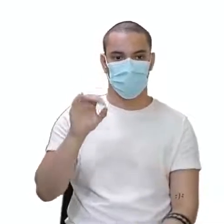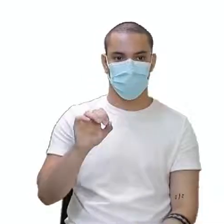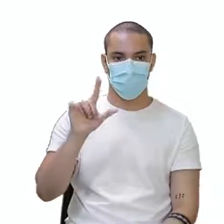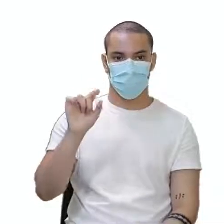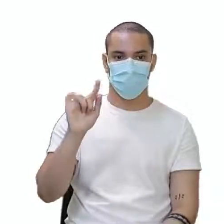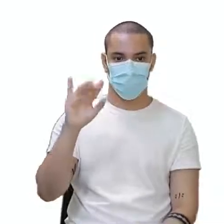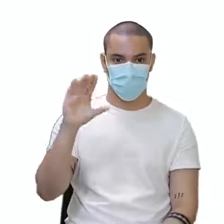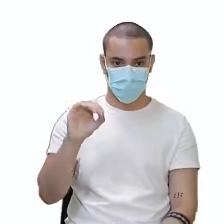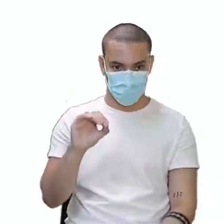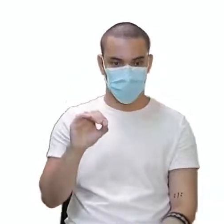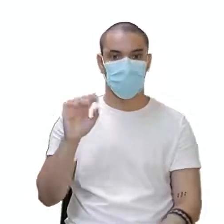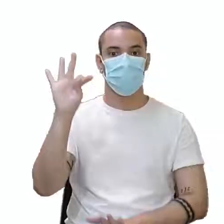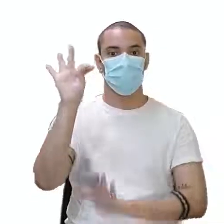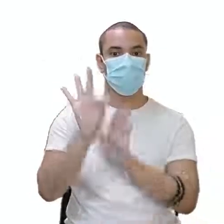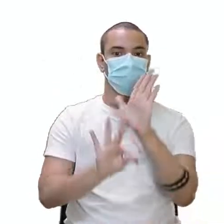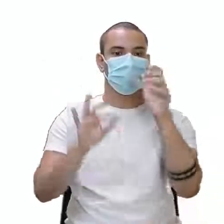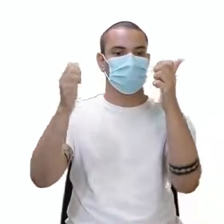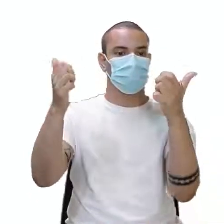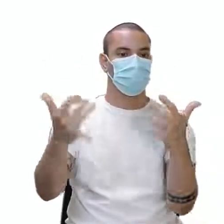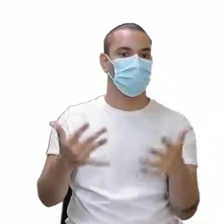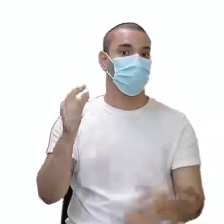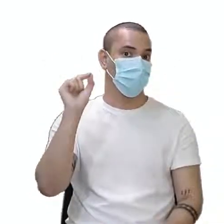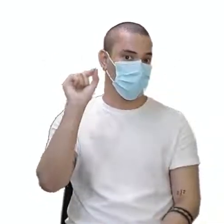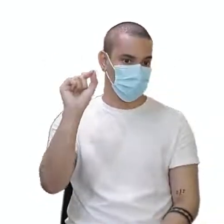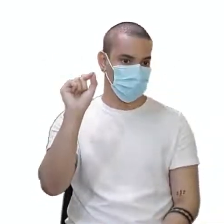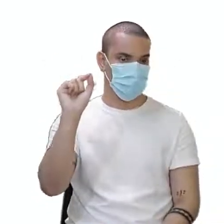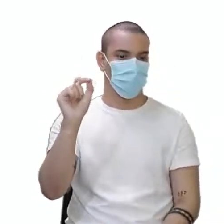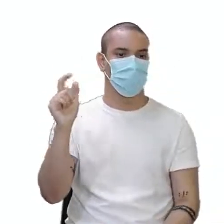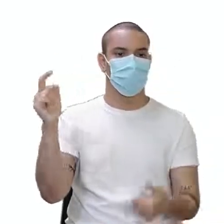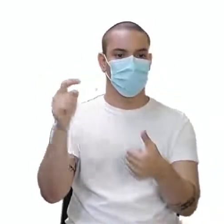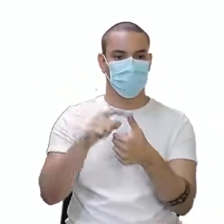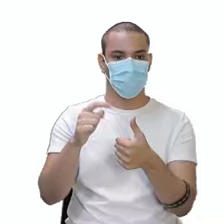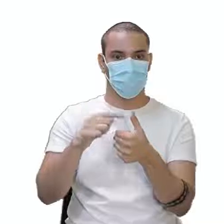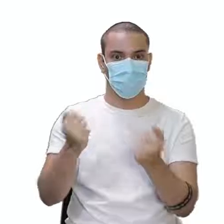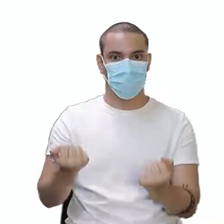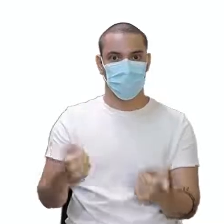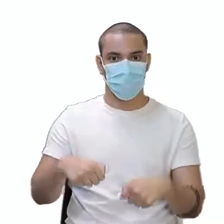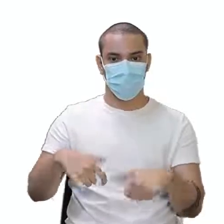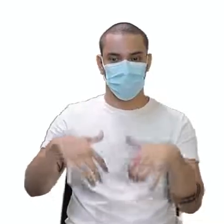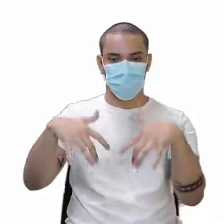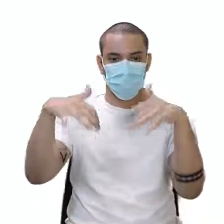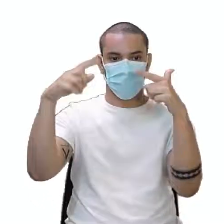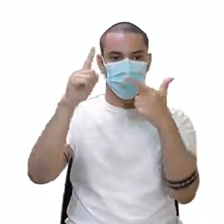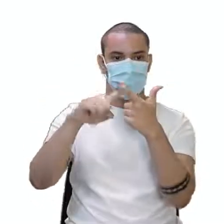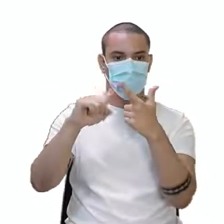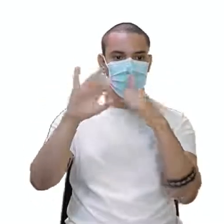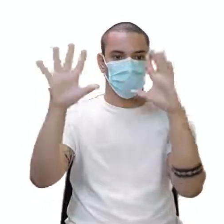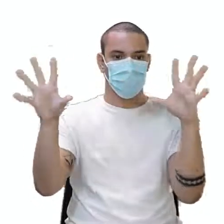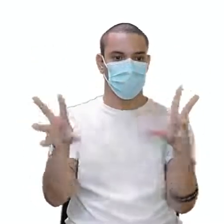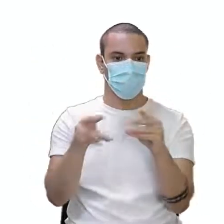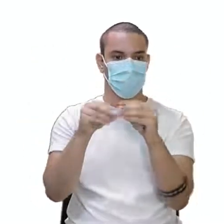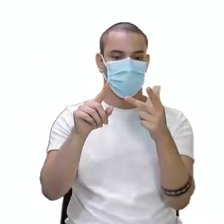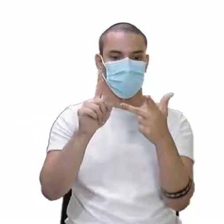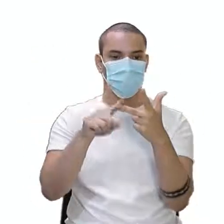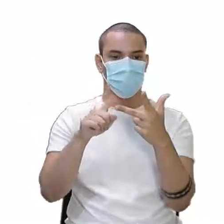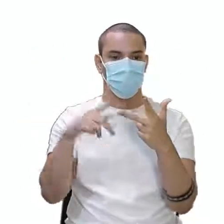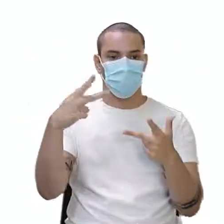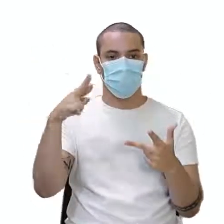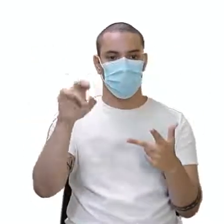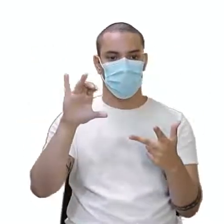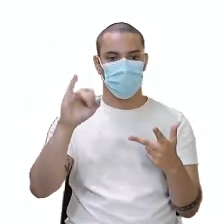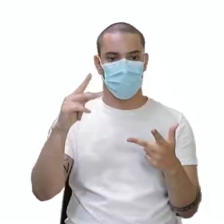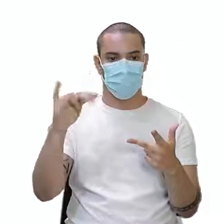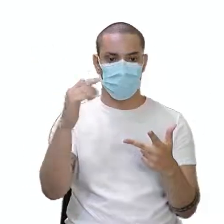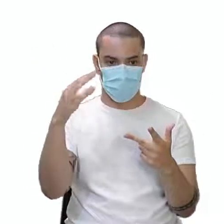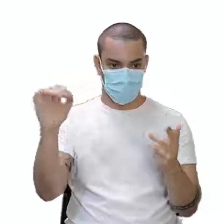texto refere-se a, agora sim, as alternativas, né? Evaporação, condensação,